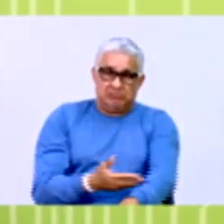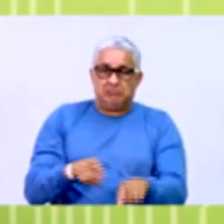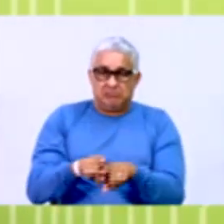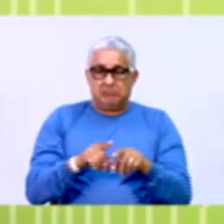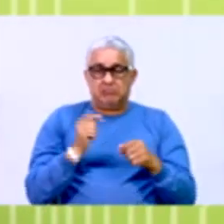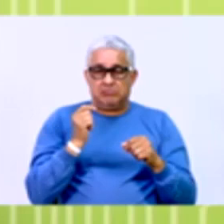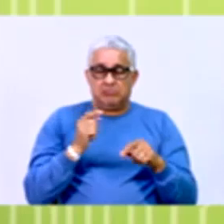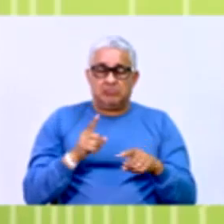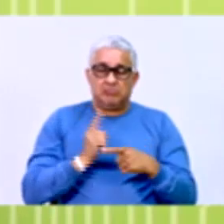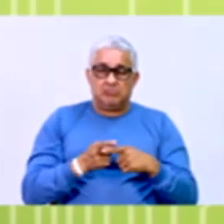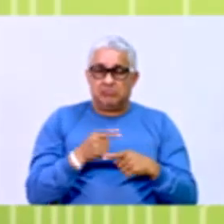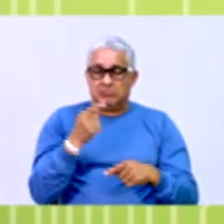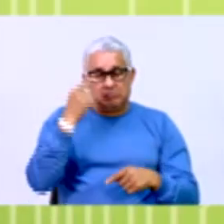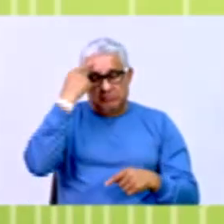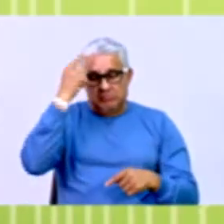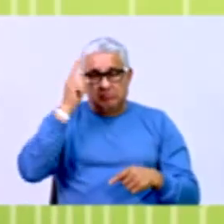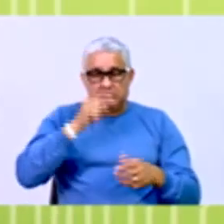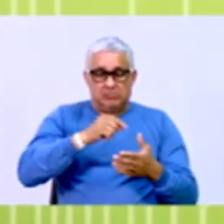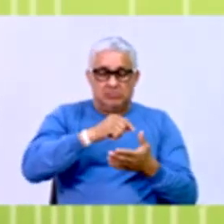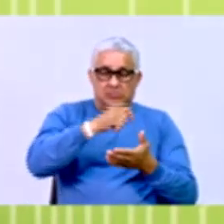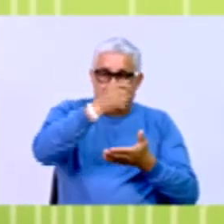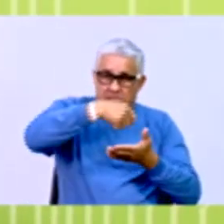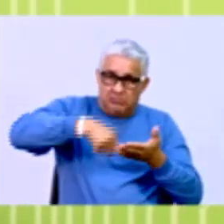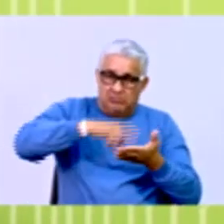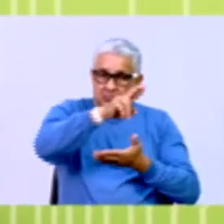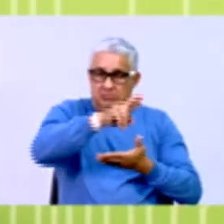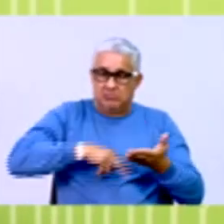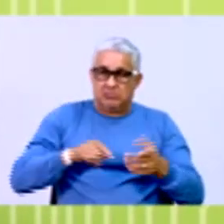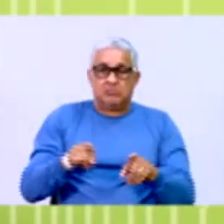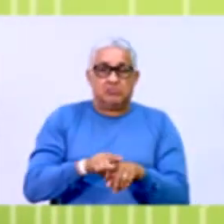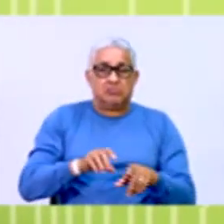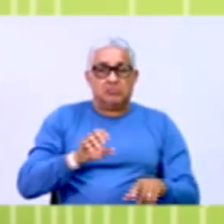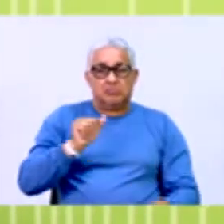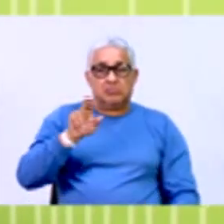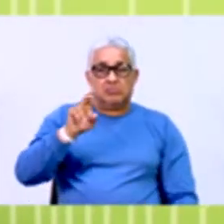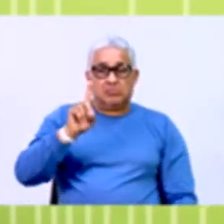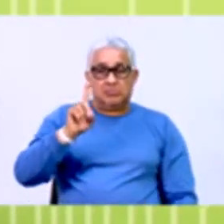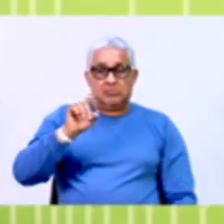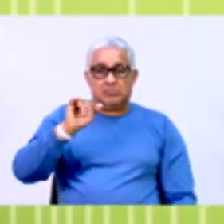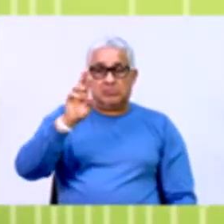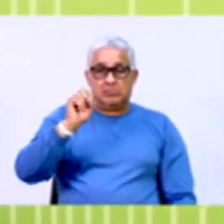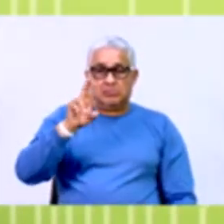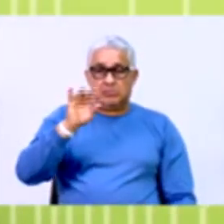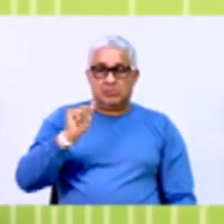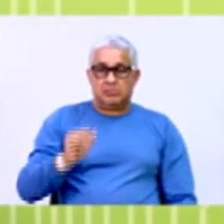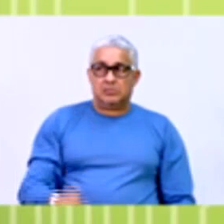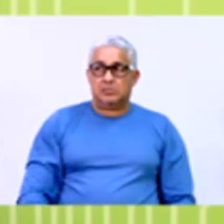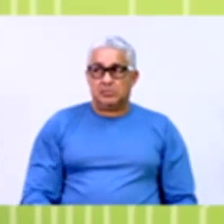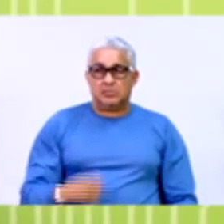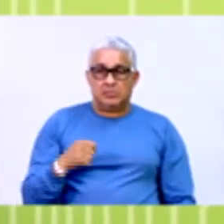escrever um relatório? Óbvio que não. É claro que também a auditoria, ela acaba passando por um processo de